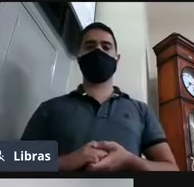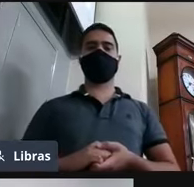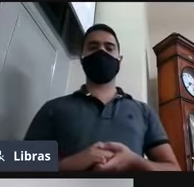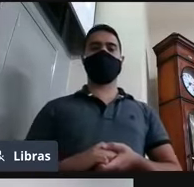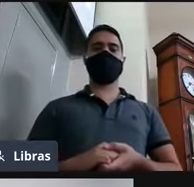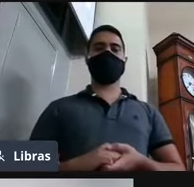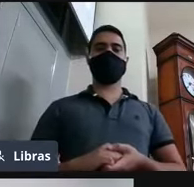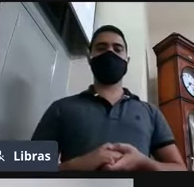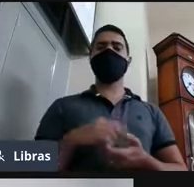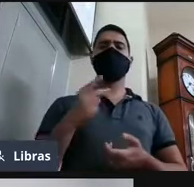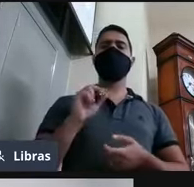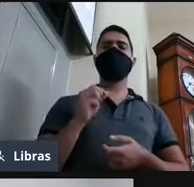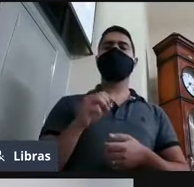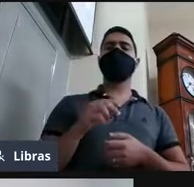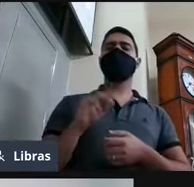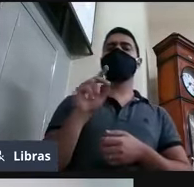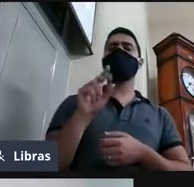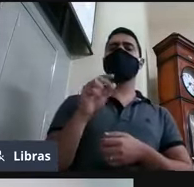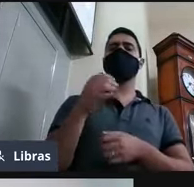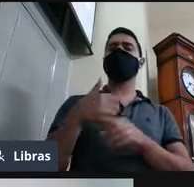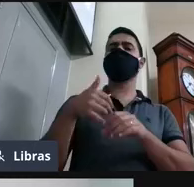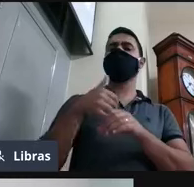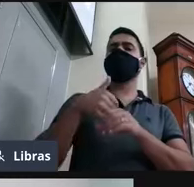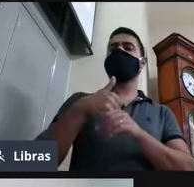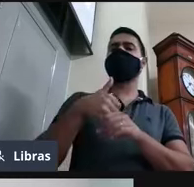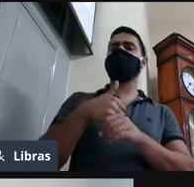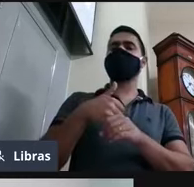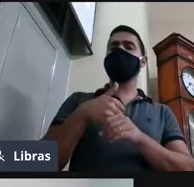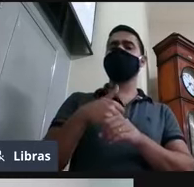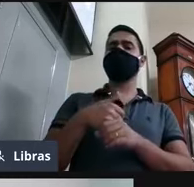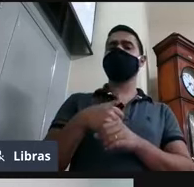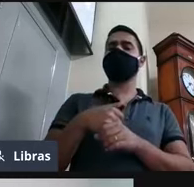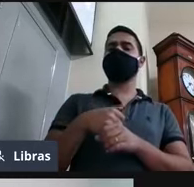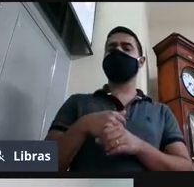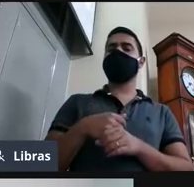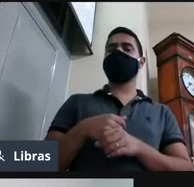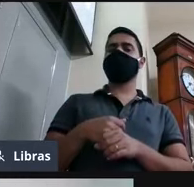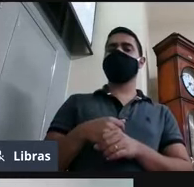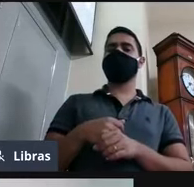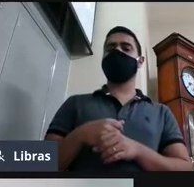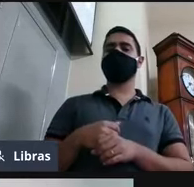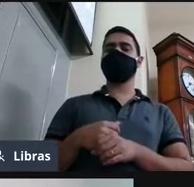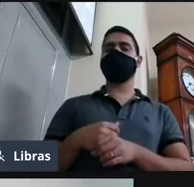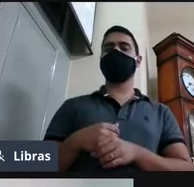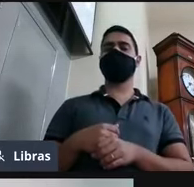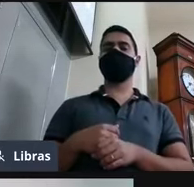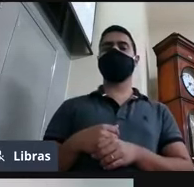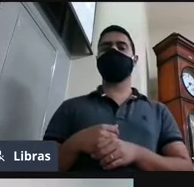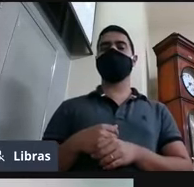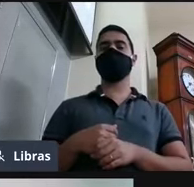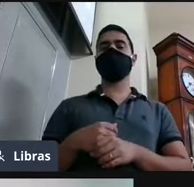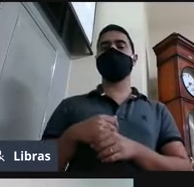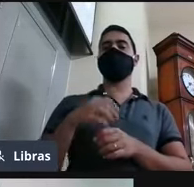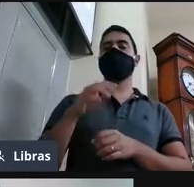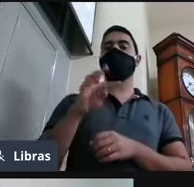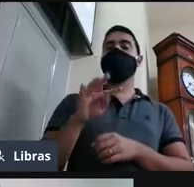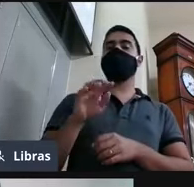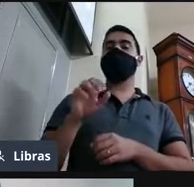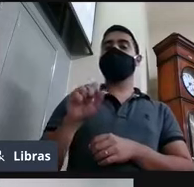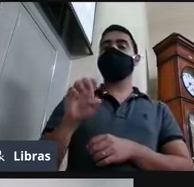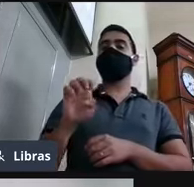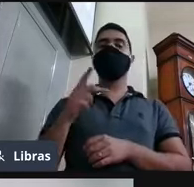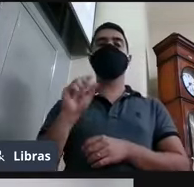royalties do petróleo foram bem gastos. Na verdade, não é. O Tribunal de Contas do Estado determina que os